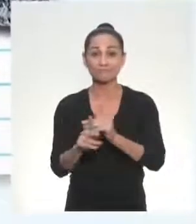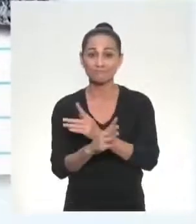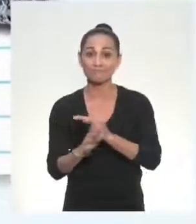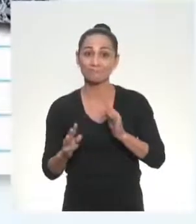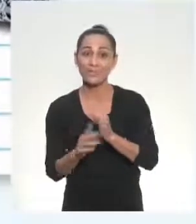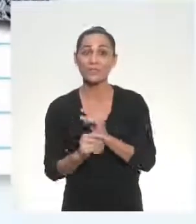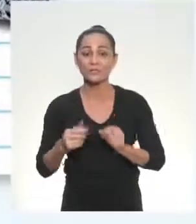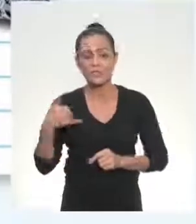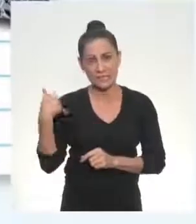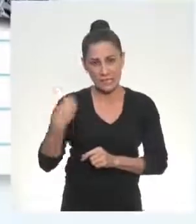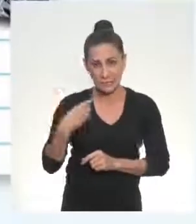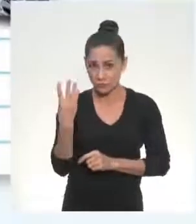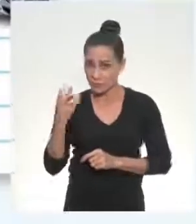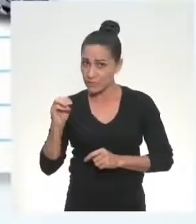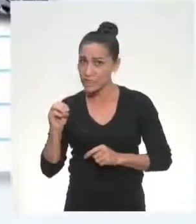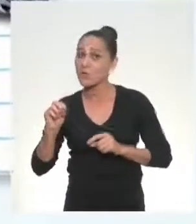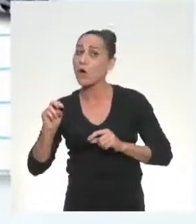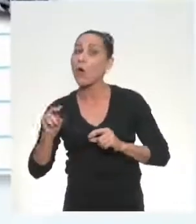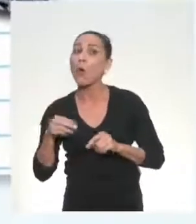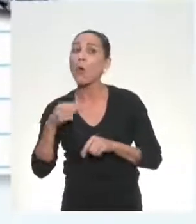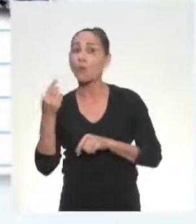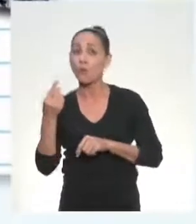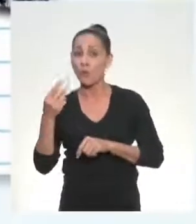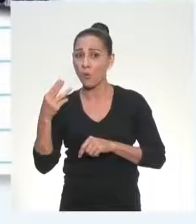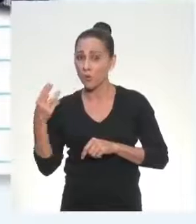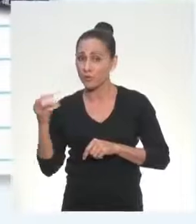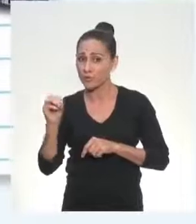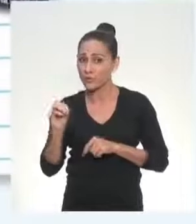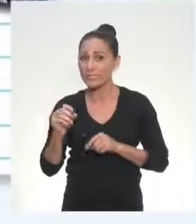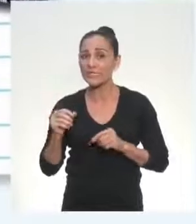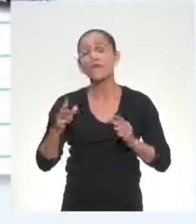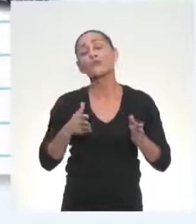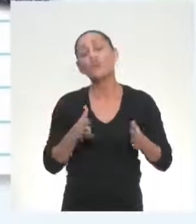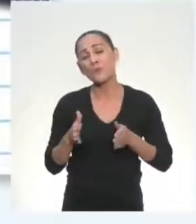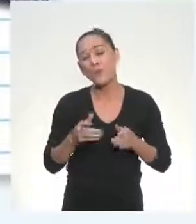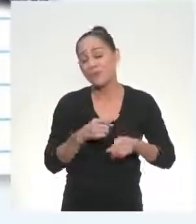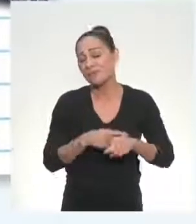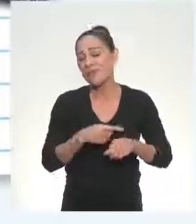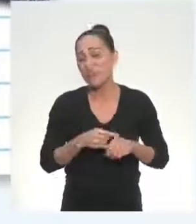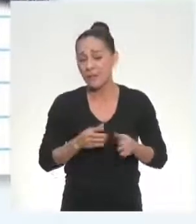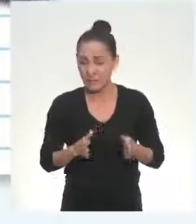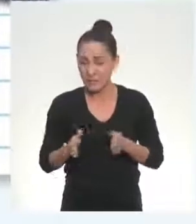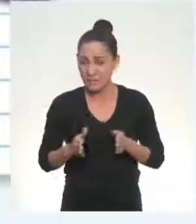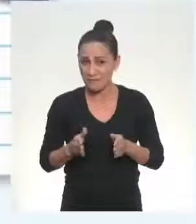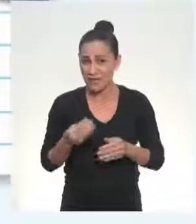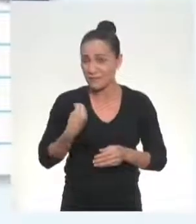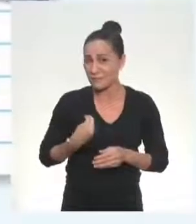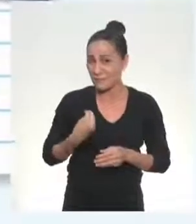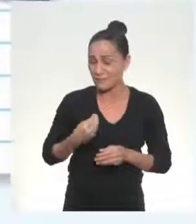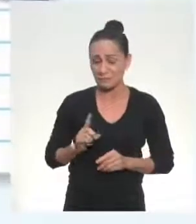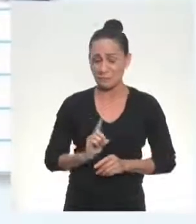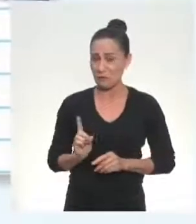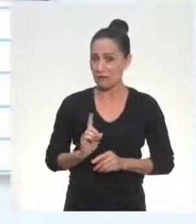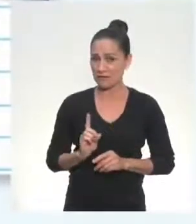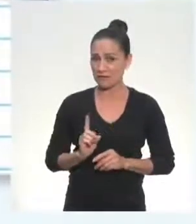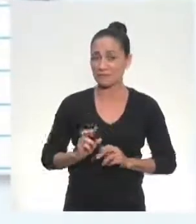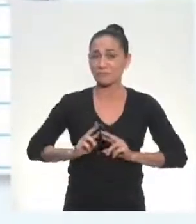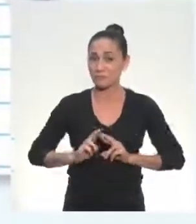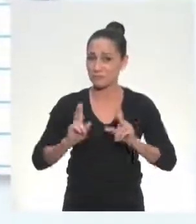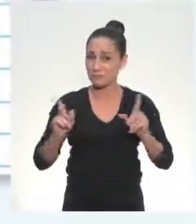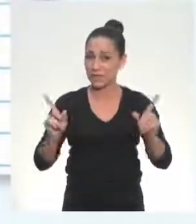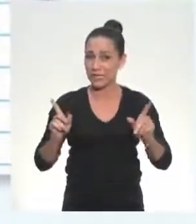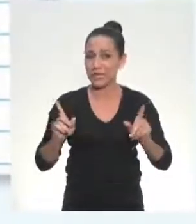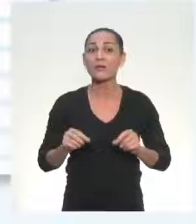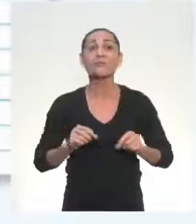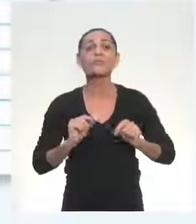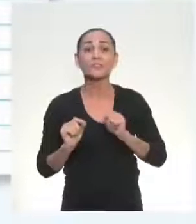40, provavelmente já se pegou algumas vezes dizendo: no meu tempo as coisas não eram assim. Bom, podemos